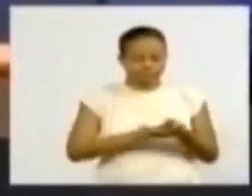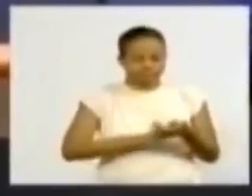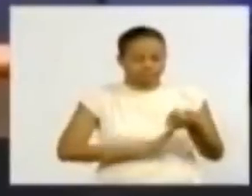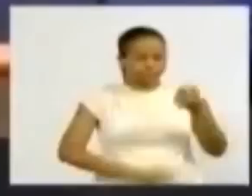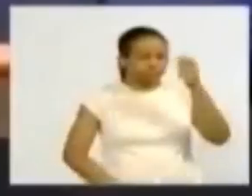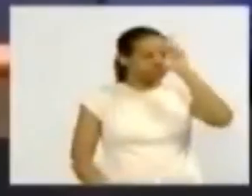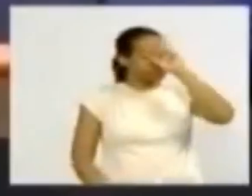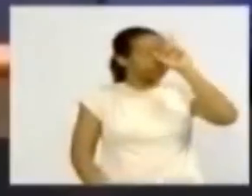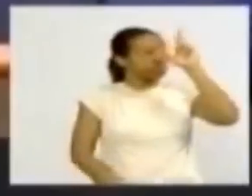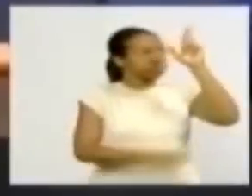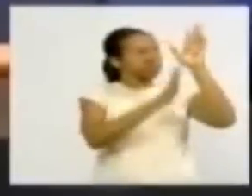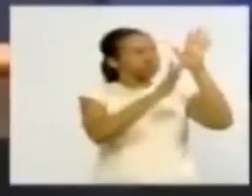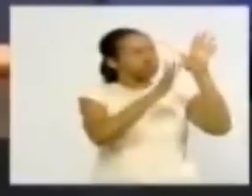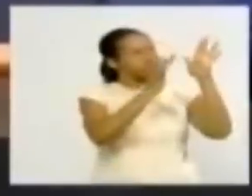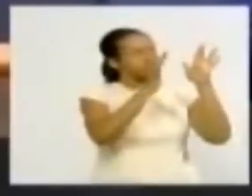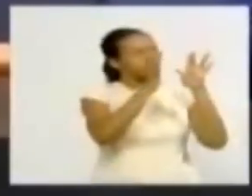Senhor Jesus,